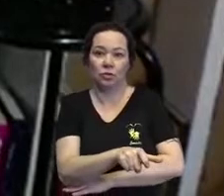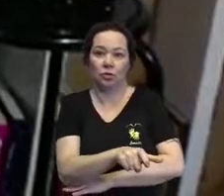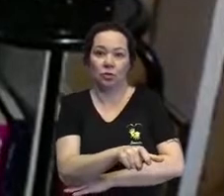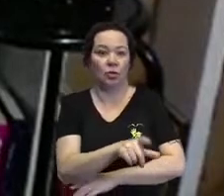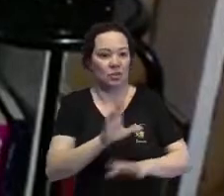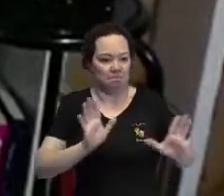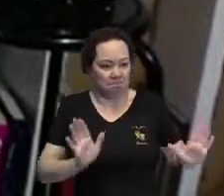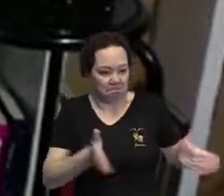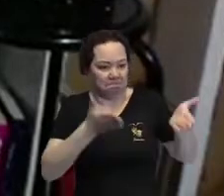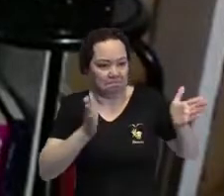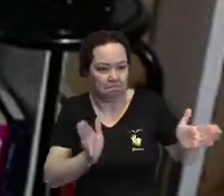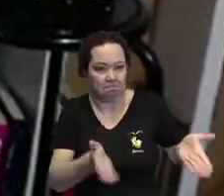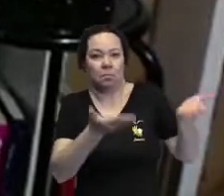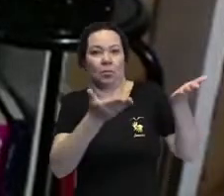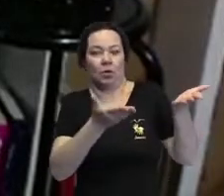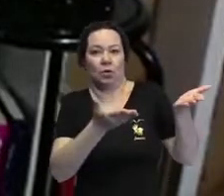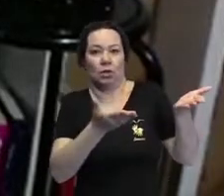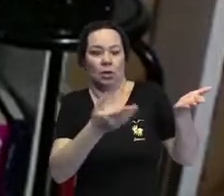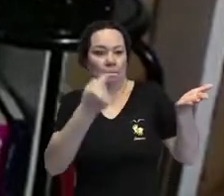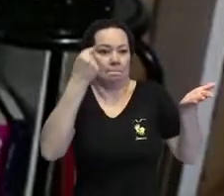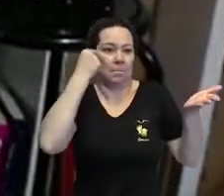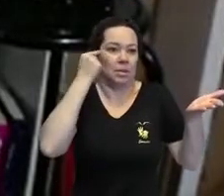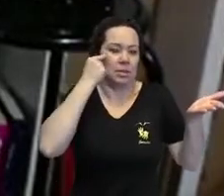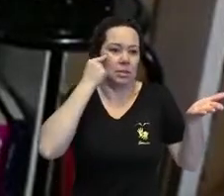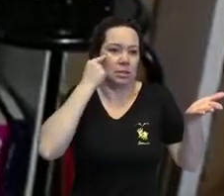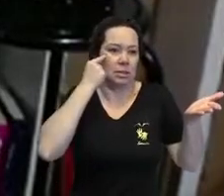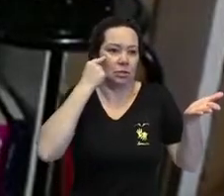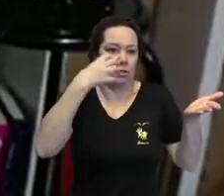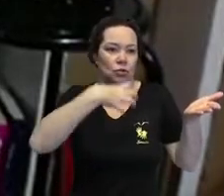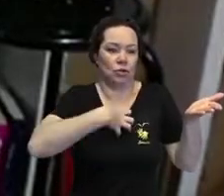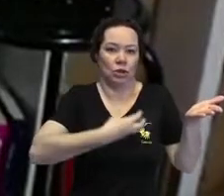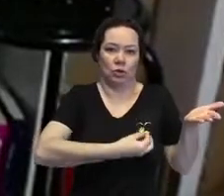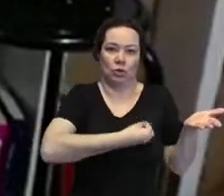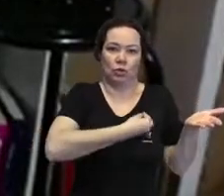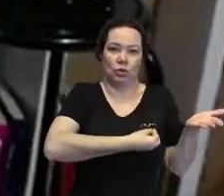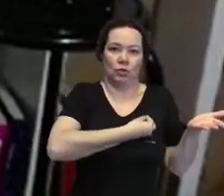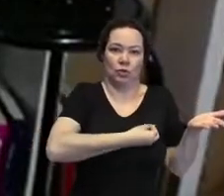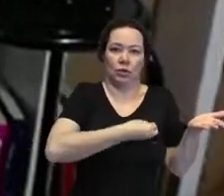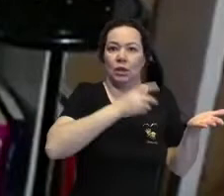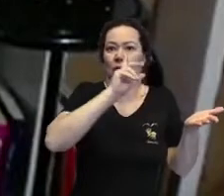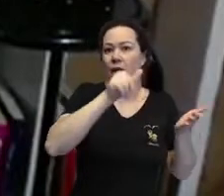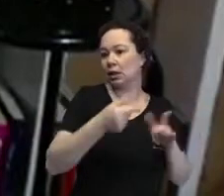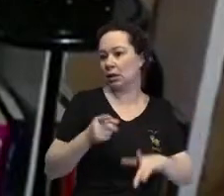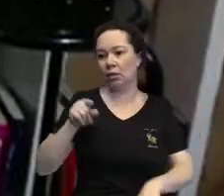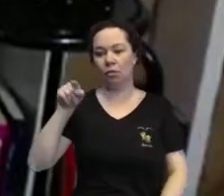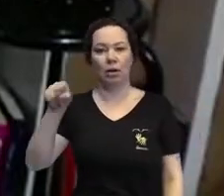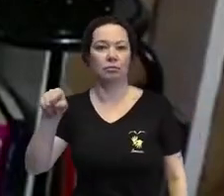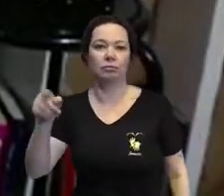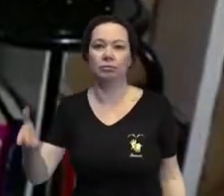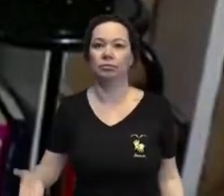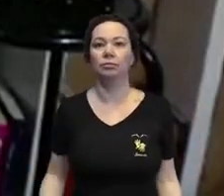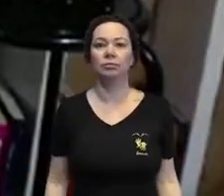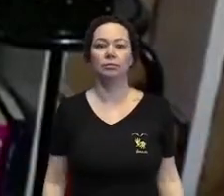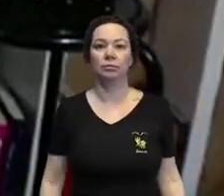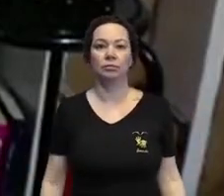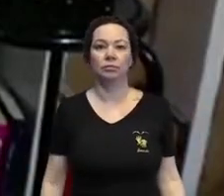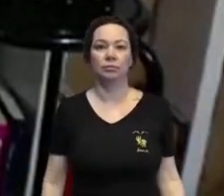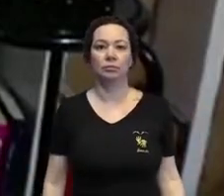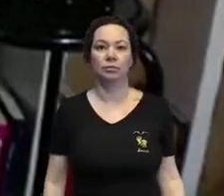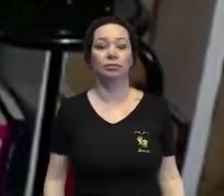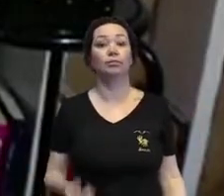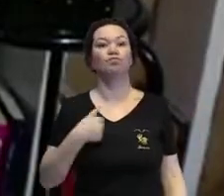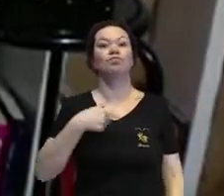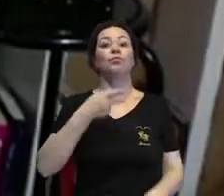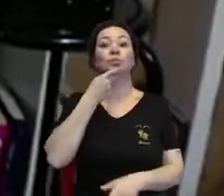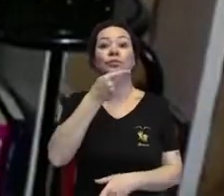comungando de uma perspectiva de vida que não é solidária? Por isso que eu